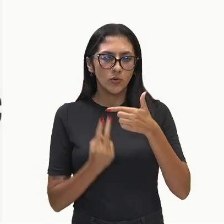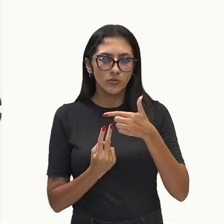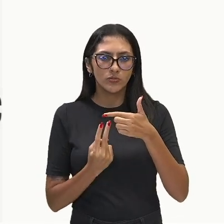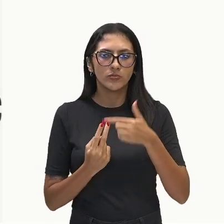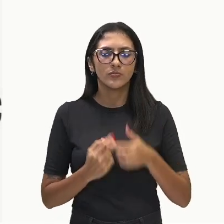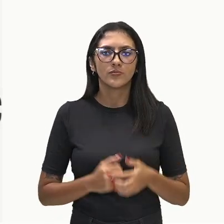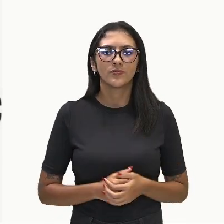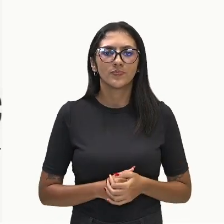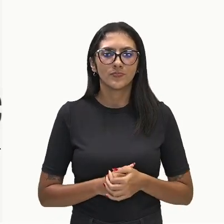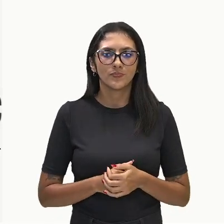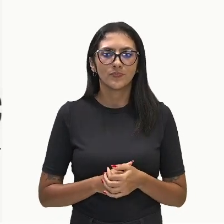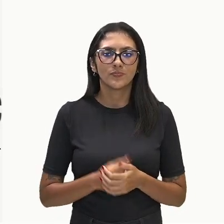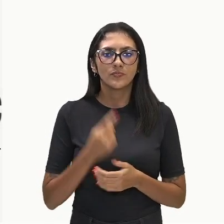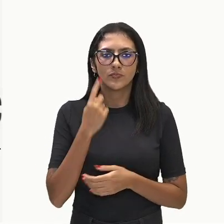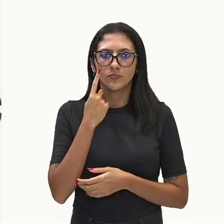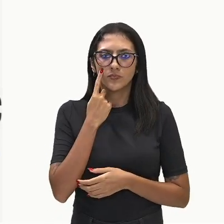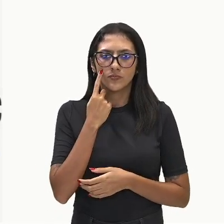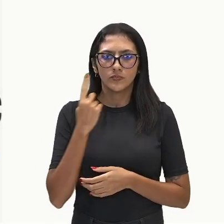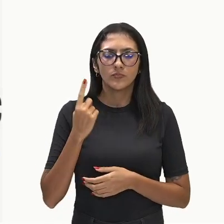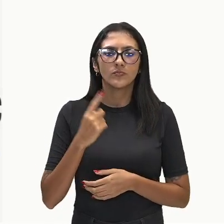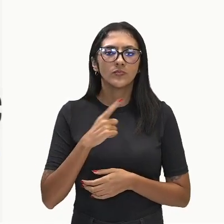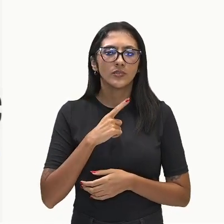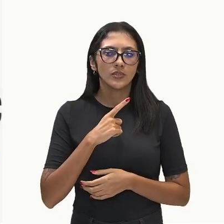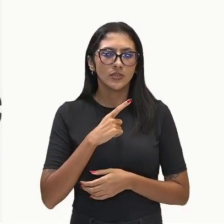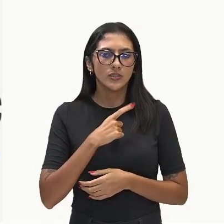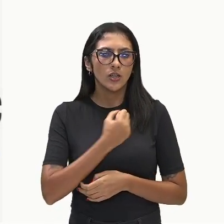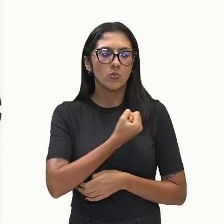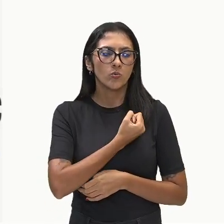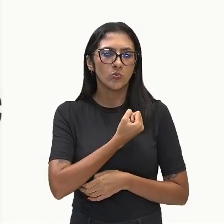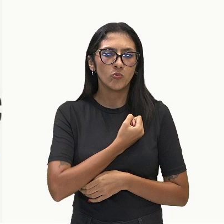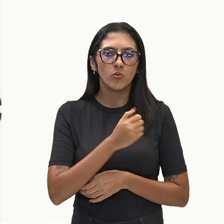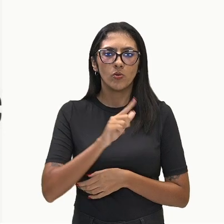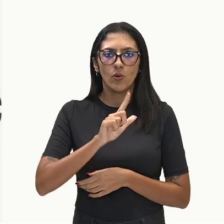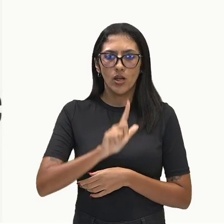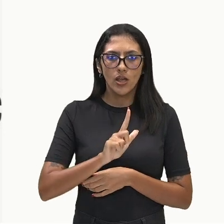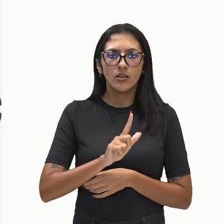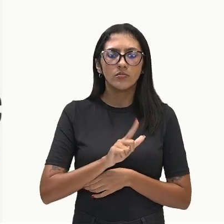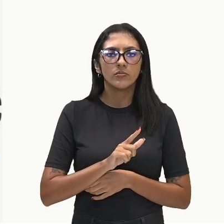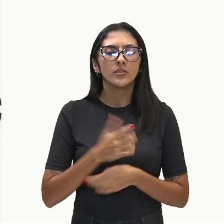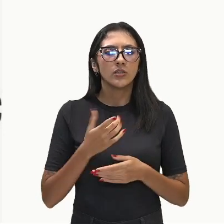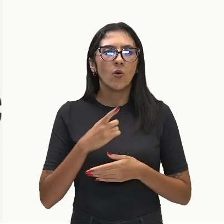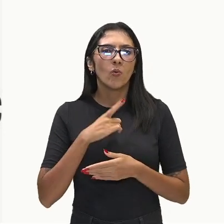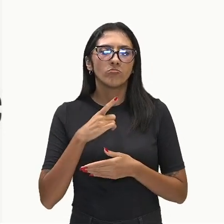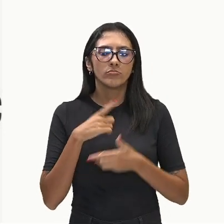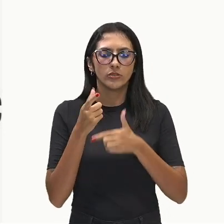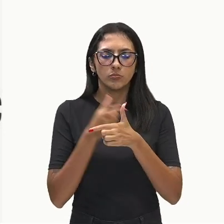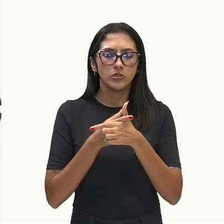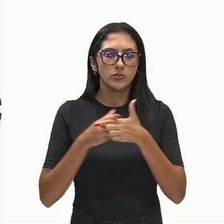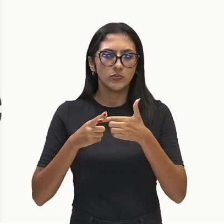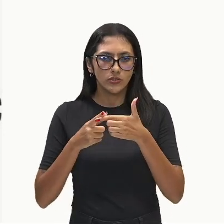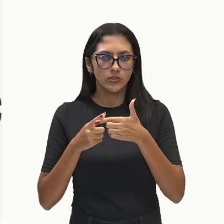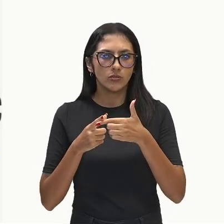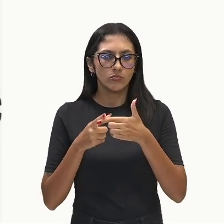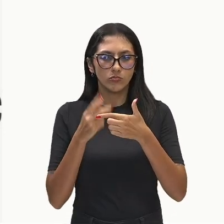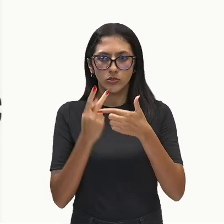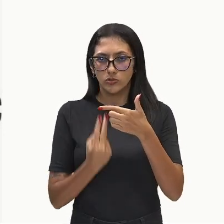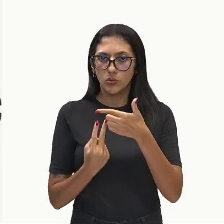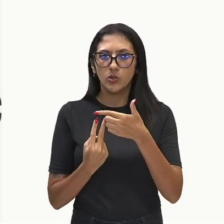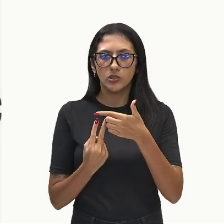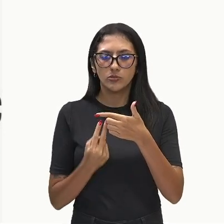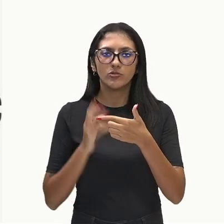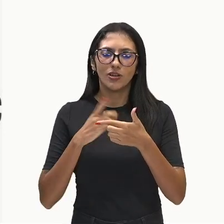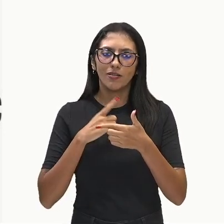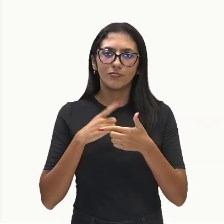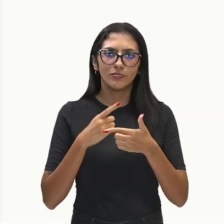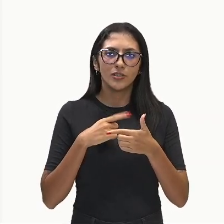Então, daqui para cá, esse valor é L, metade dele, que faz parte aqui do triângulo retângulo, é